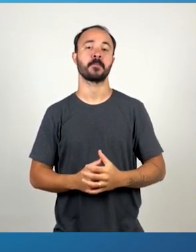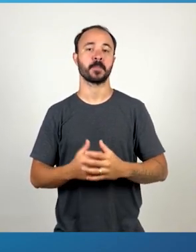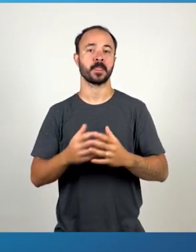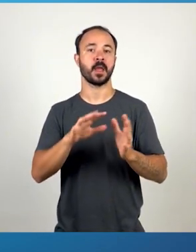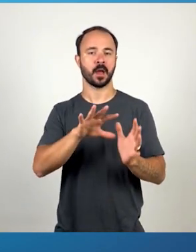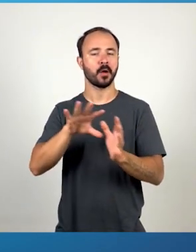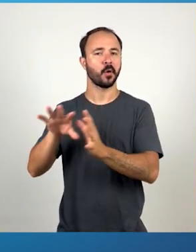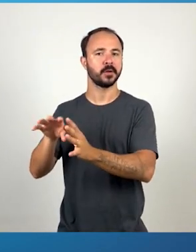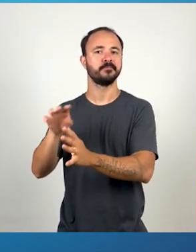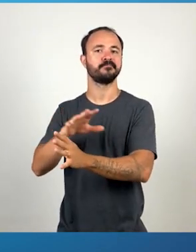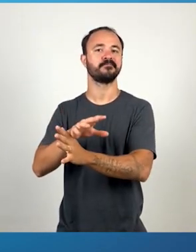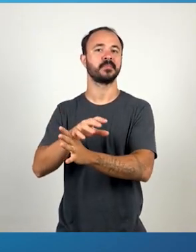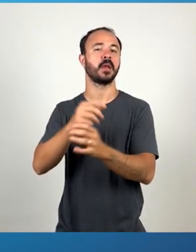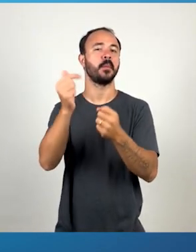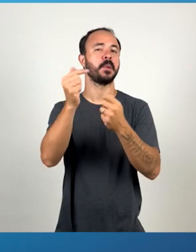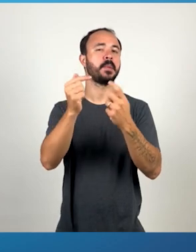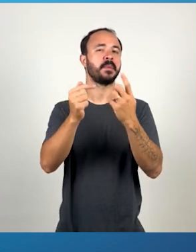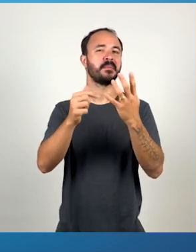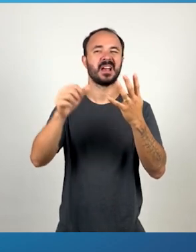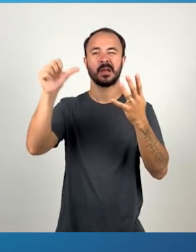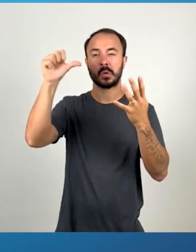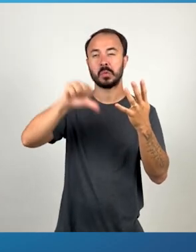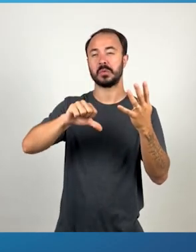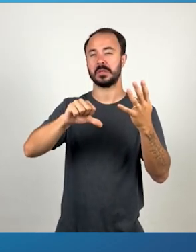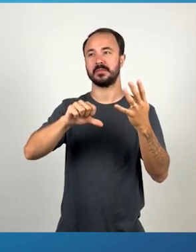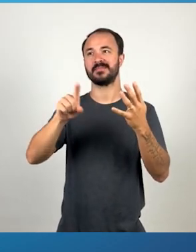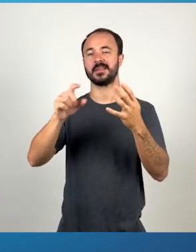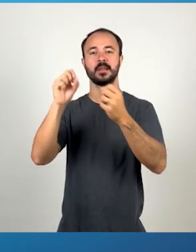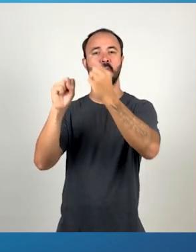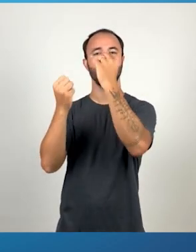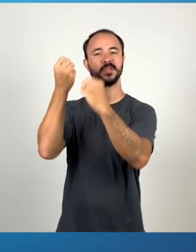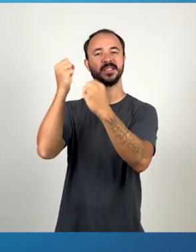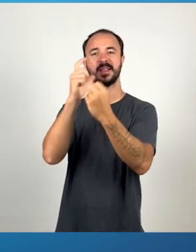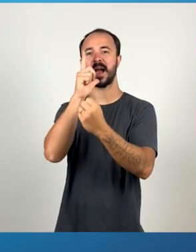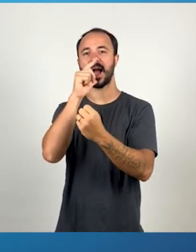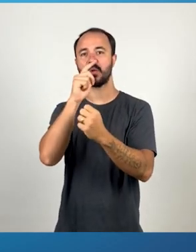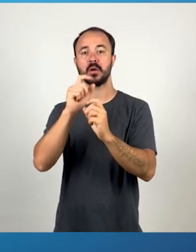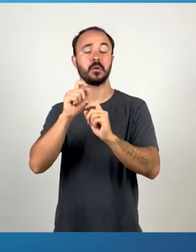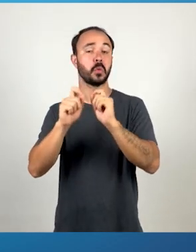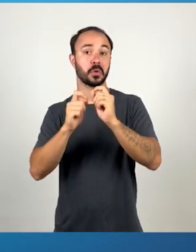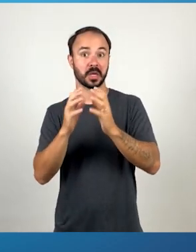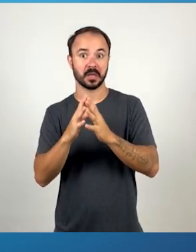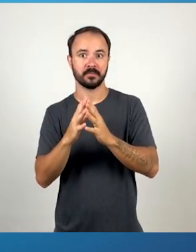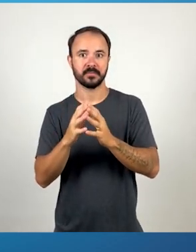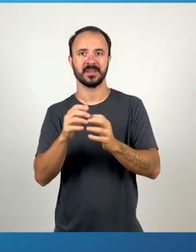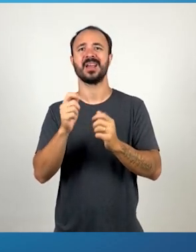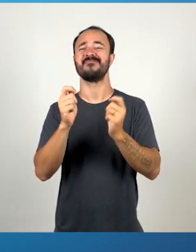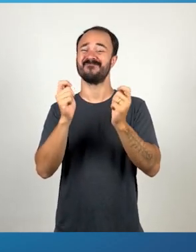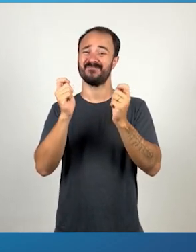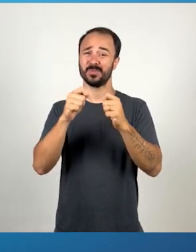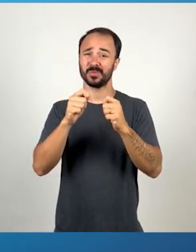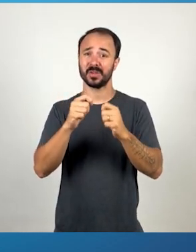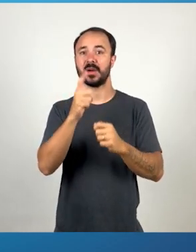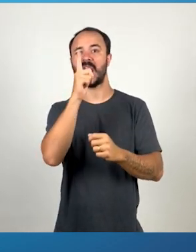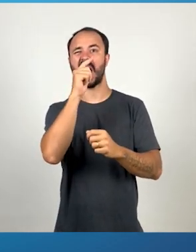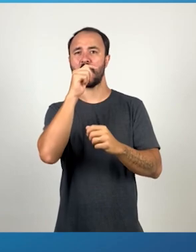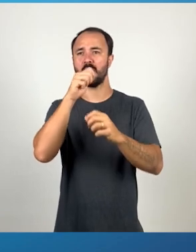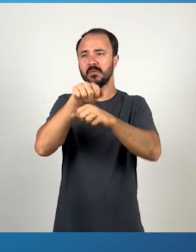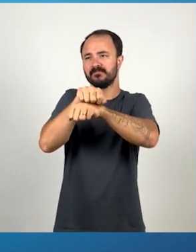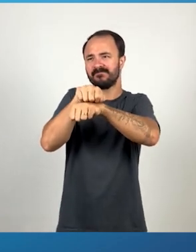Agora vamos falar um pouco sobre as desvantagens das usinas hidrelétricas. Ocorre um alagamento de grande área,